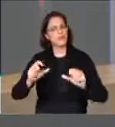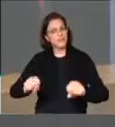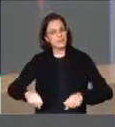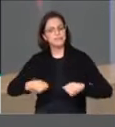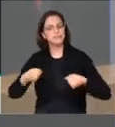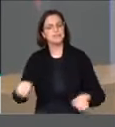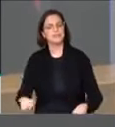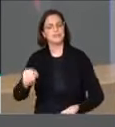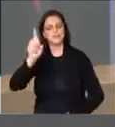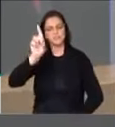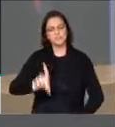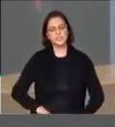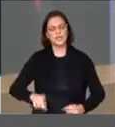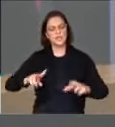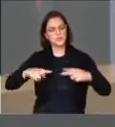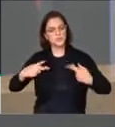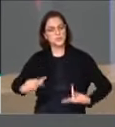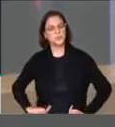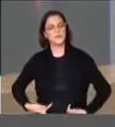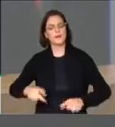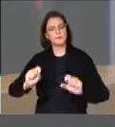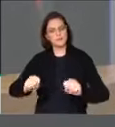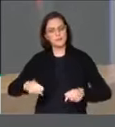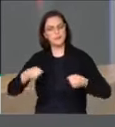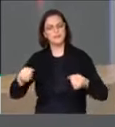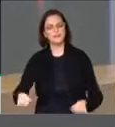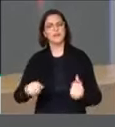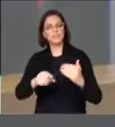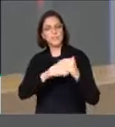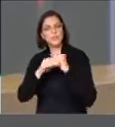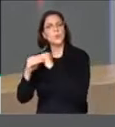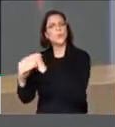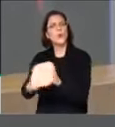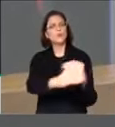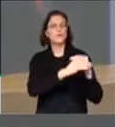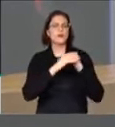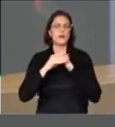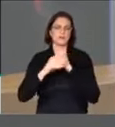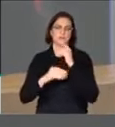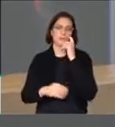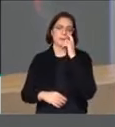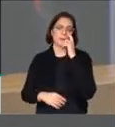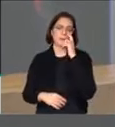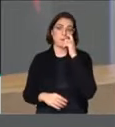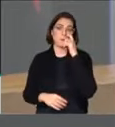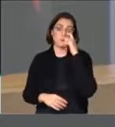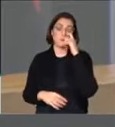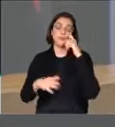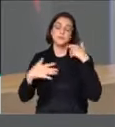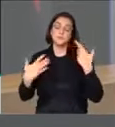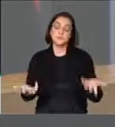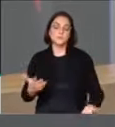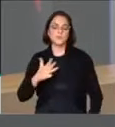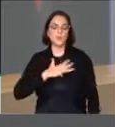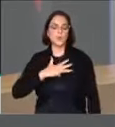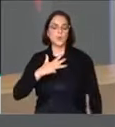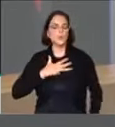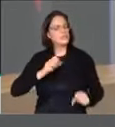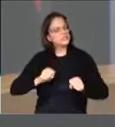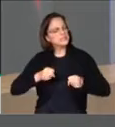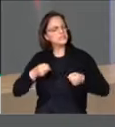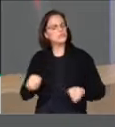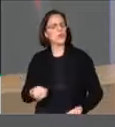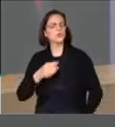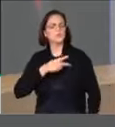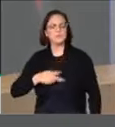defesa dos direitos humanos e da igualdade. E o presidente Lula deu tudo de si naquele momento